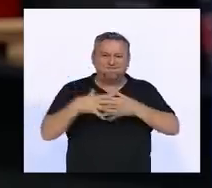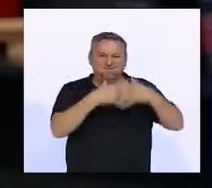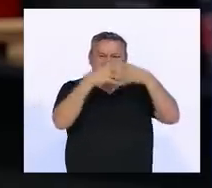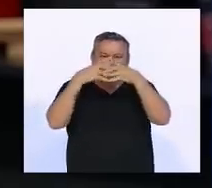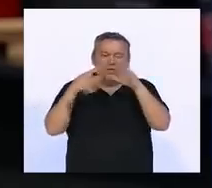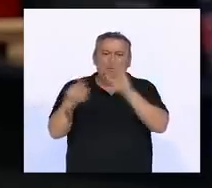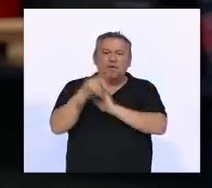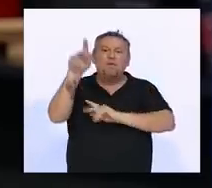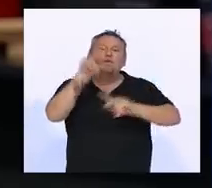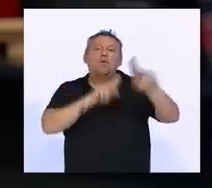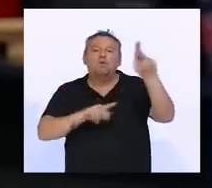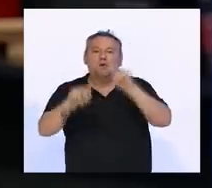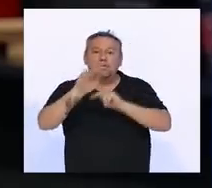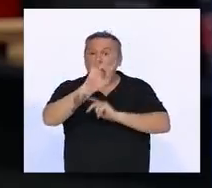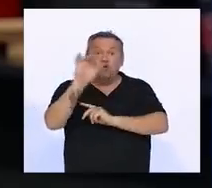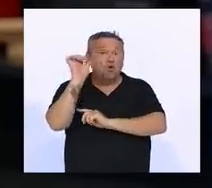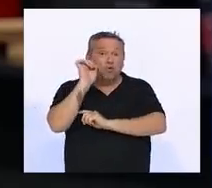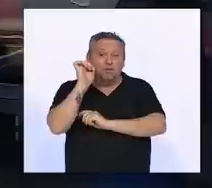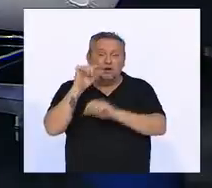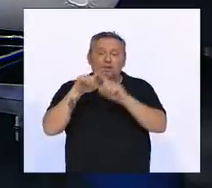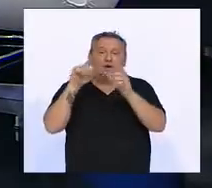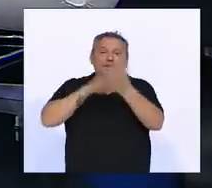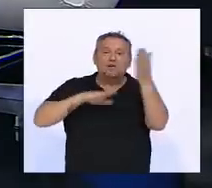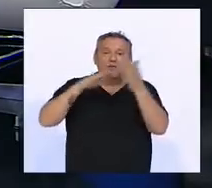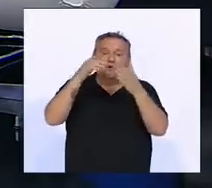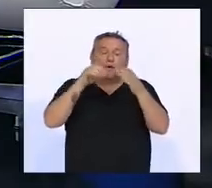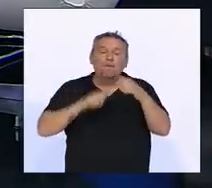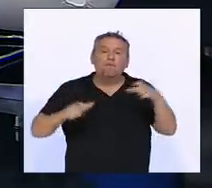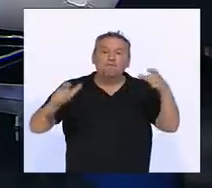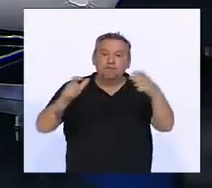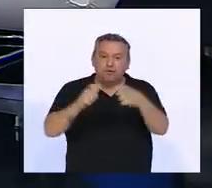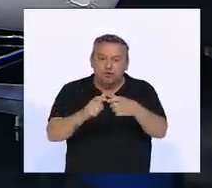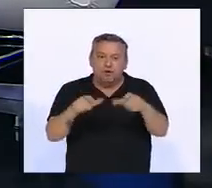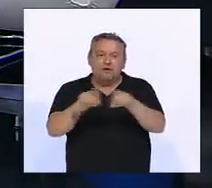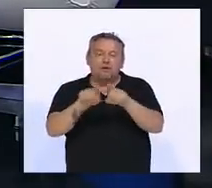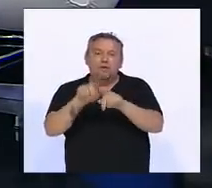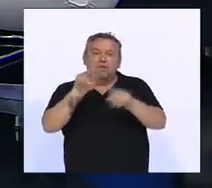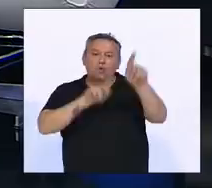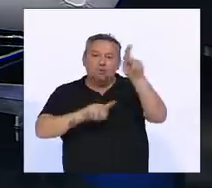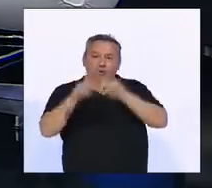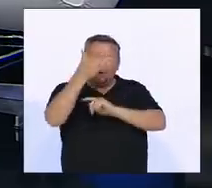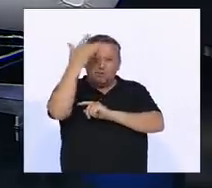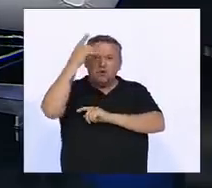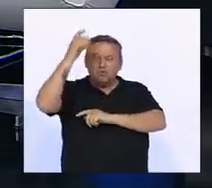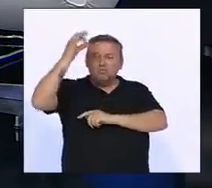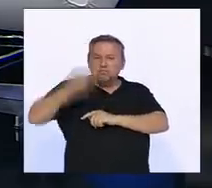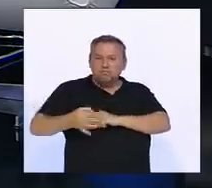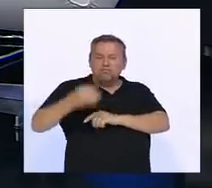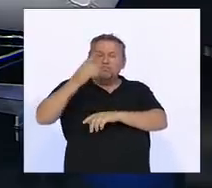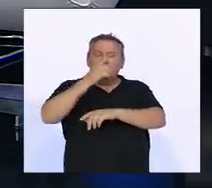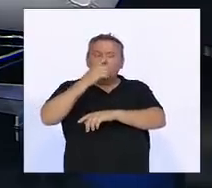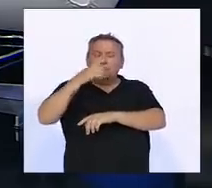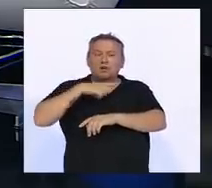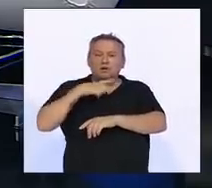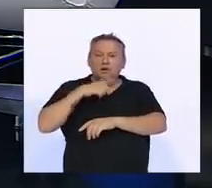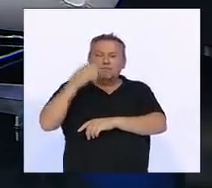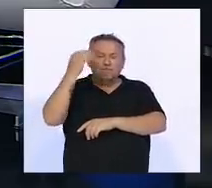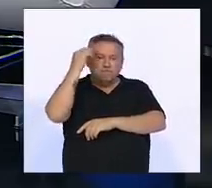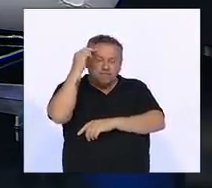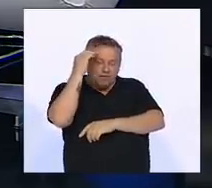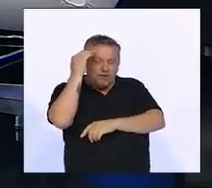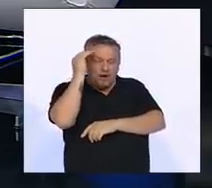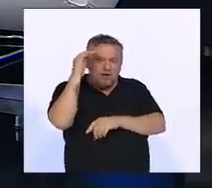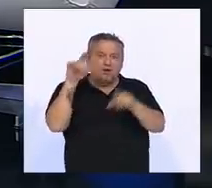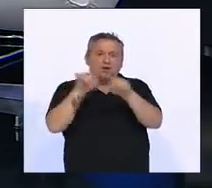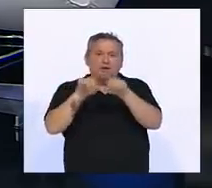na população, não só nas mulheres, mas em todas as minorias, em toda a população decente que tem um mínimo de entendimento e